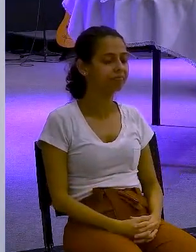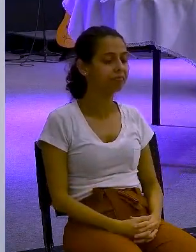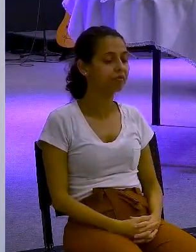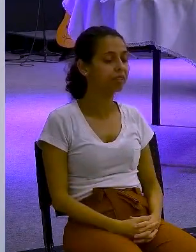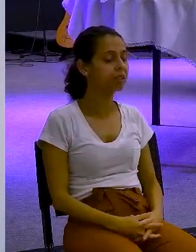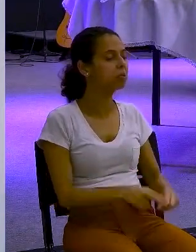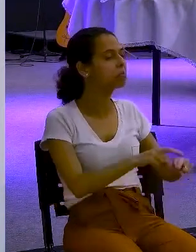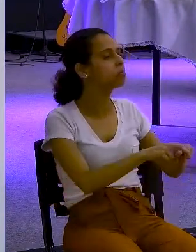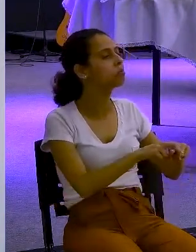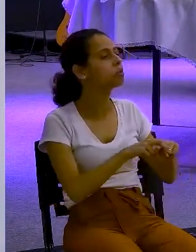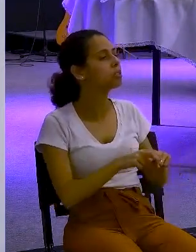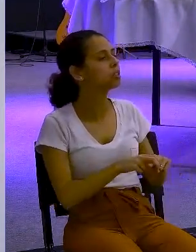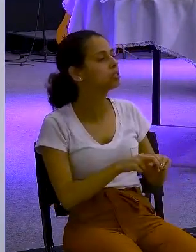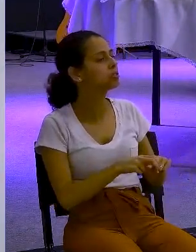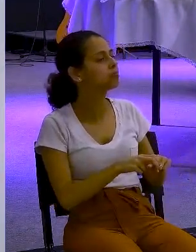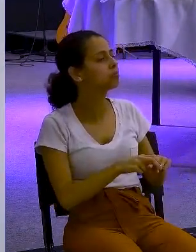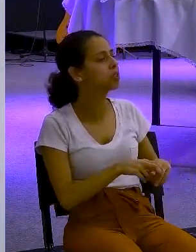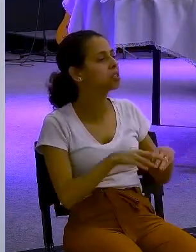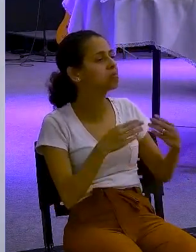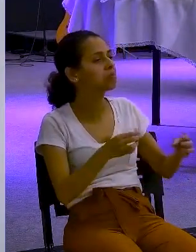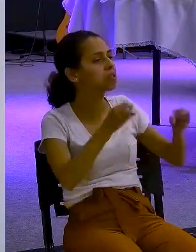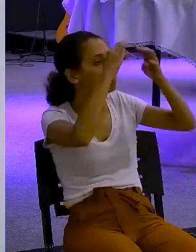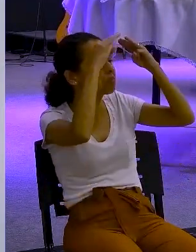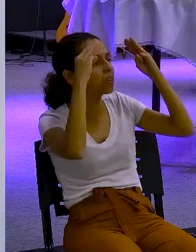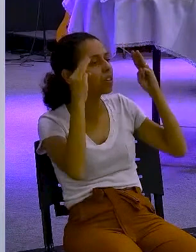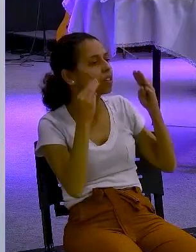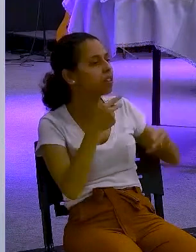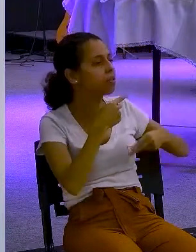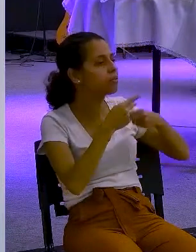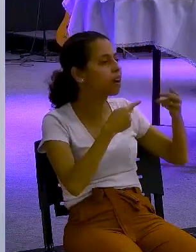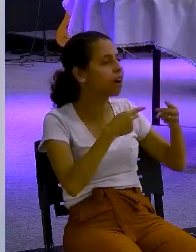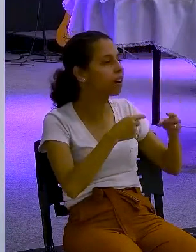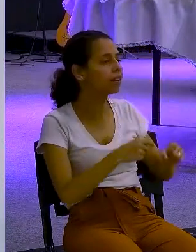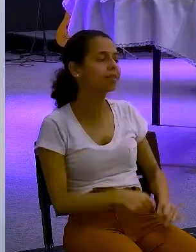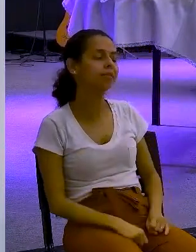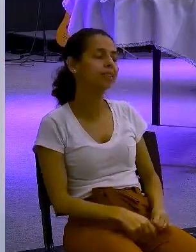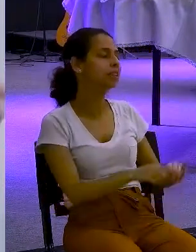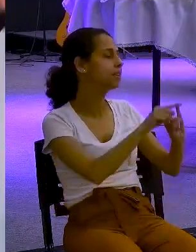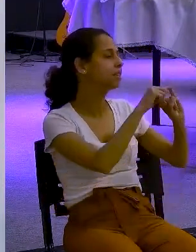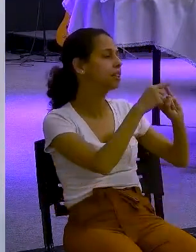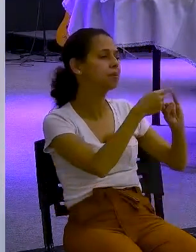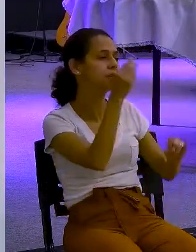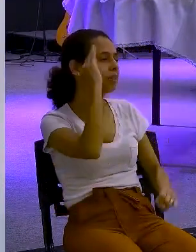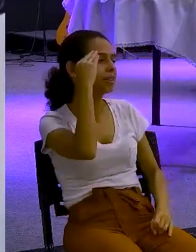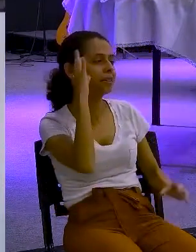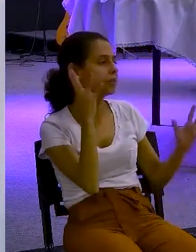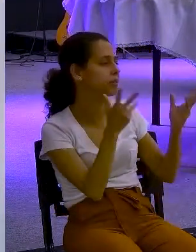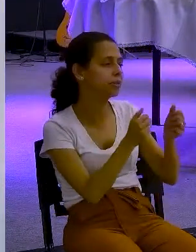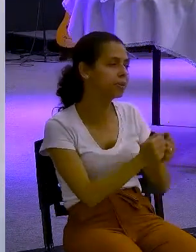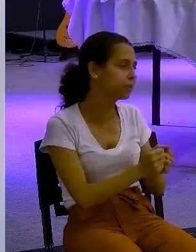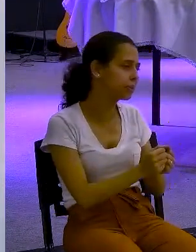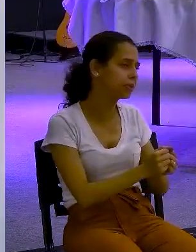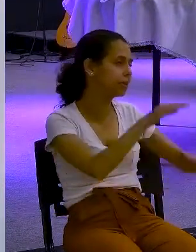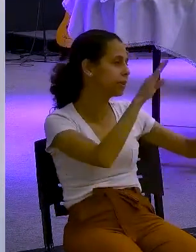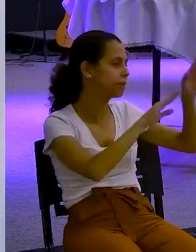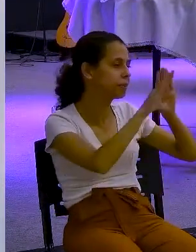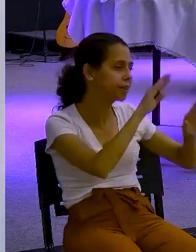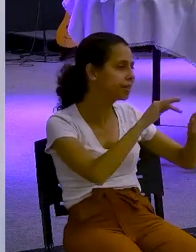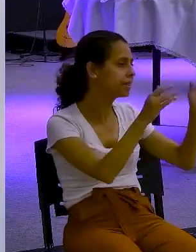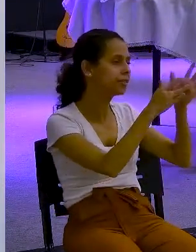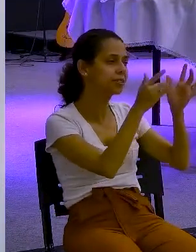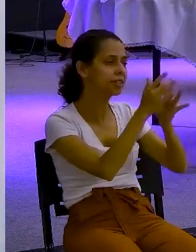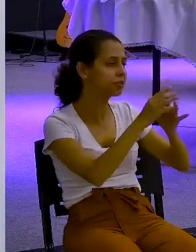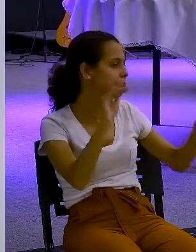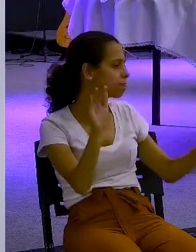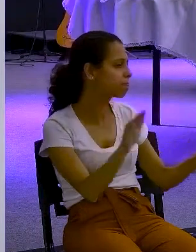Por isso, irmãos, quando Maria pisa ali, Isabel já entendeu tudo. A presença do Senhor mais uma vez encheu este